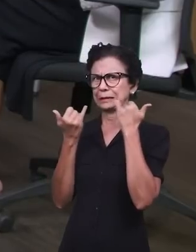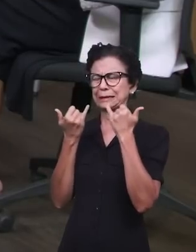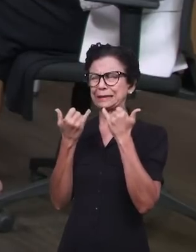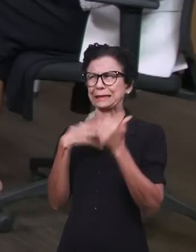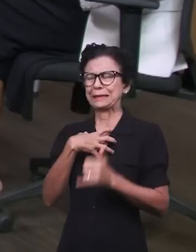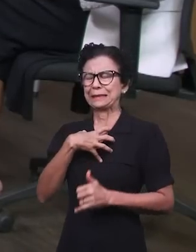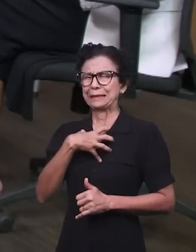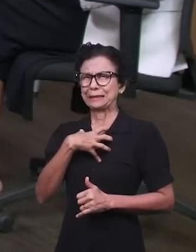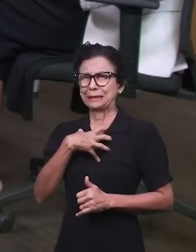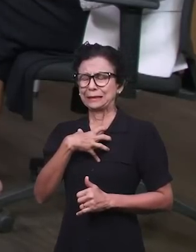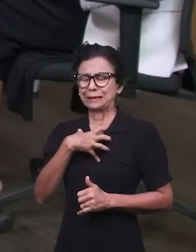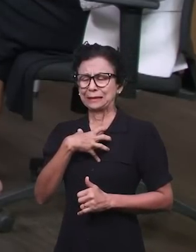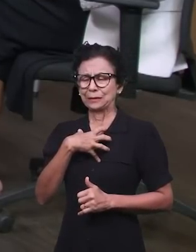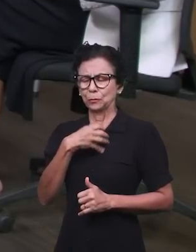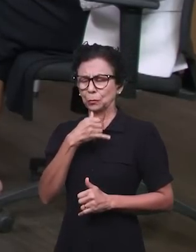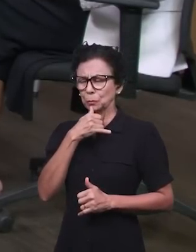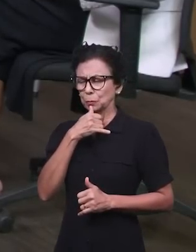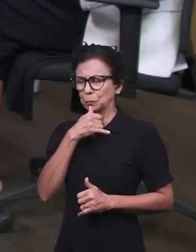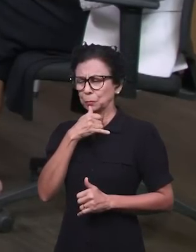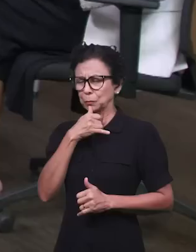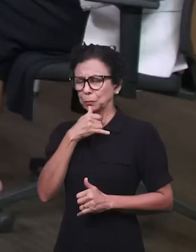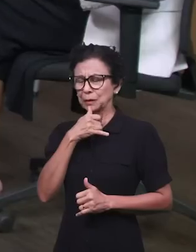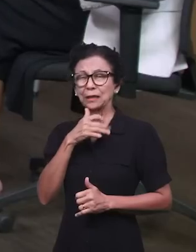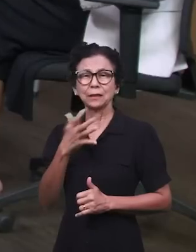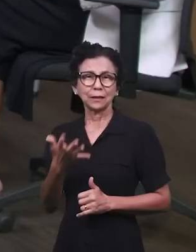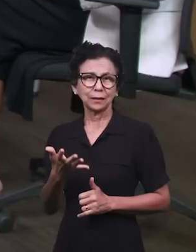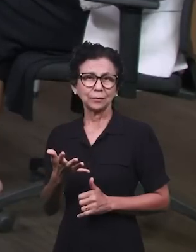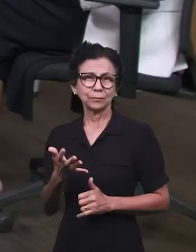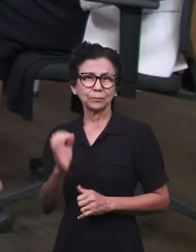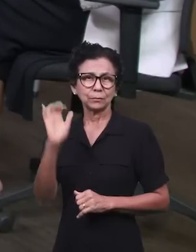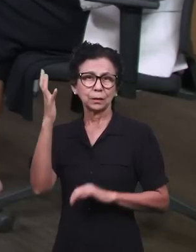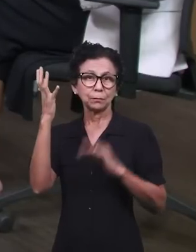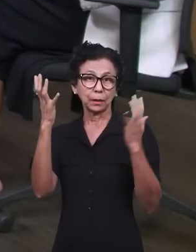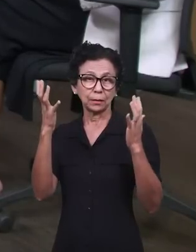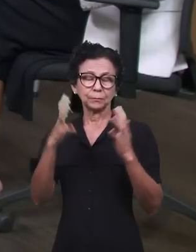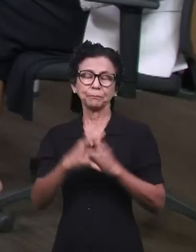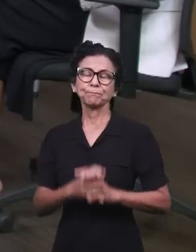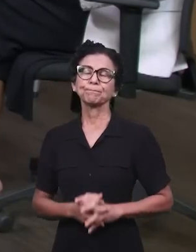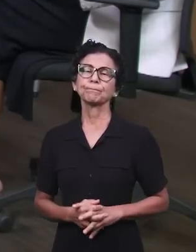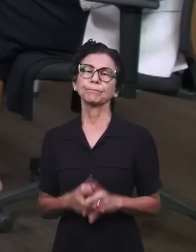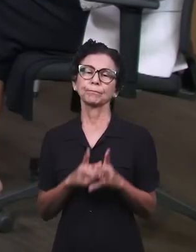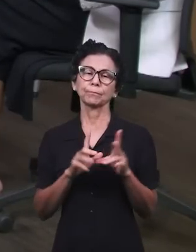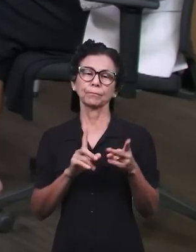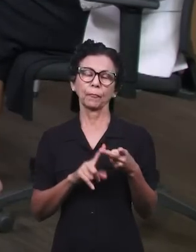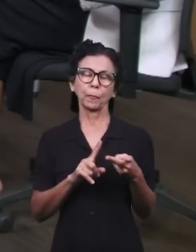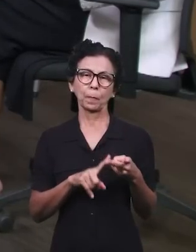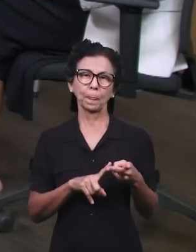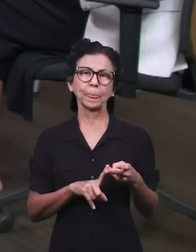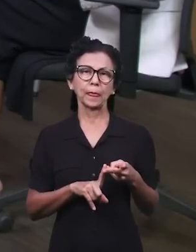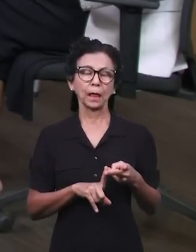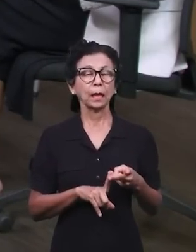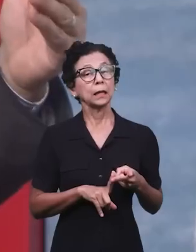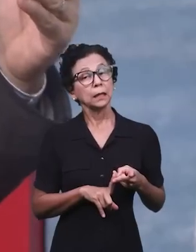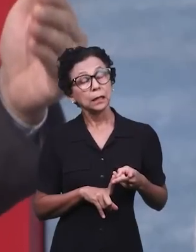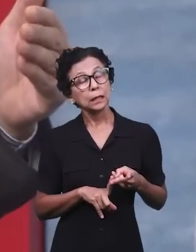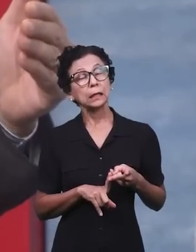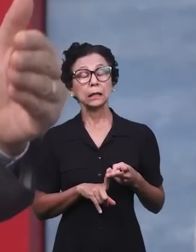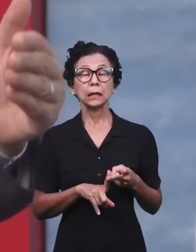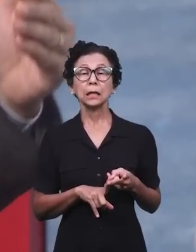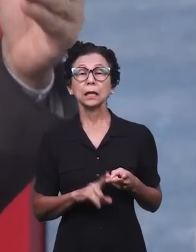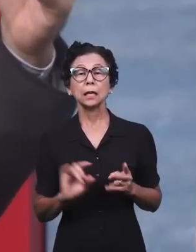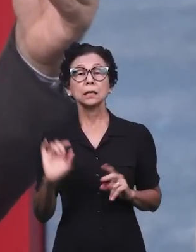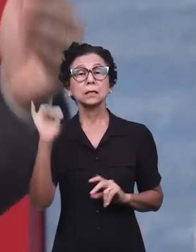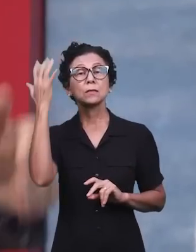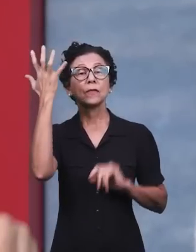de certa forma, nos sensibilizam, os fatos. Outras é que esses fatos, quando você está